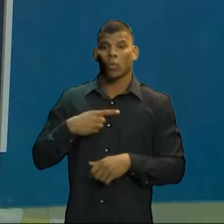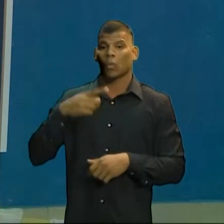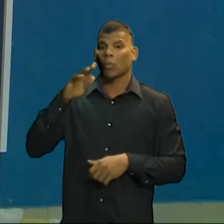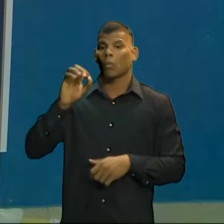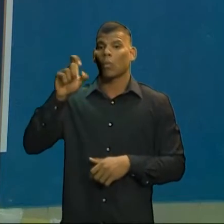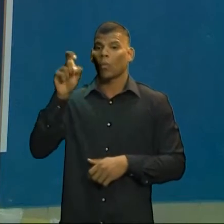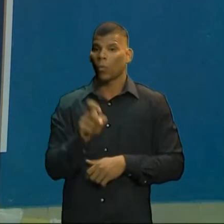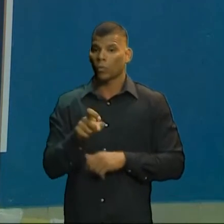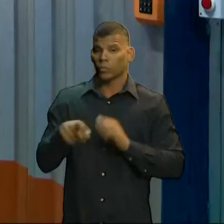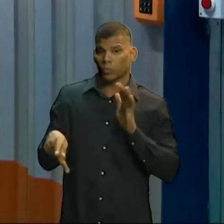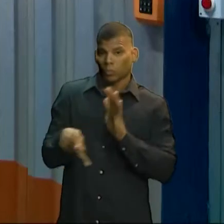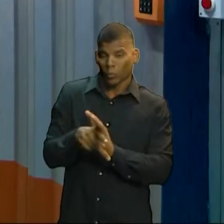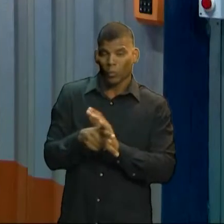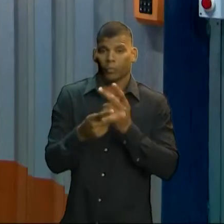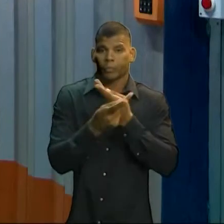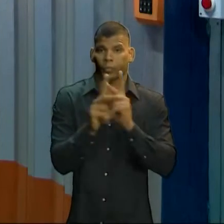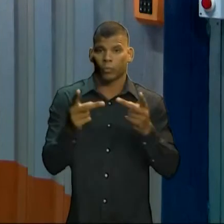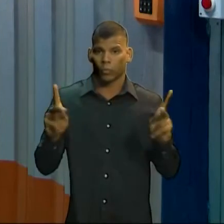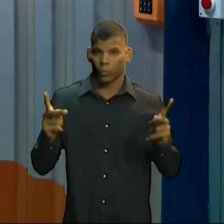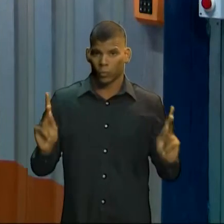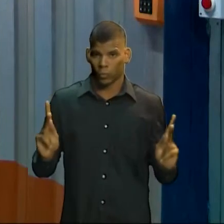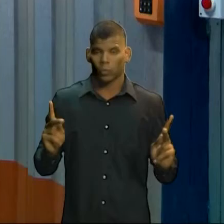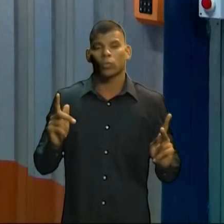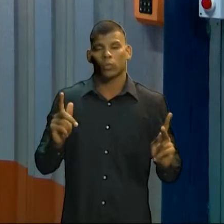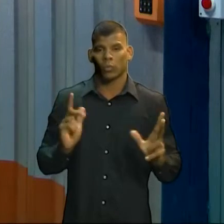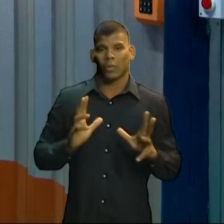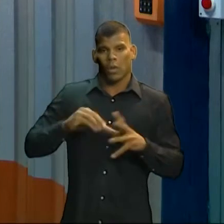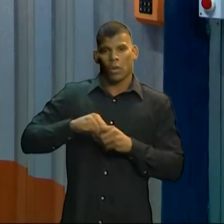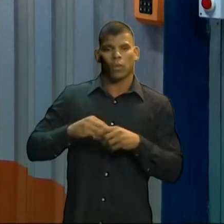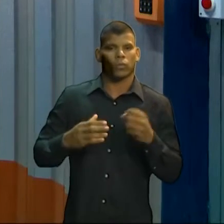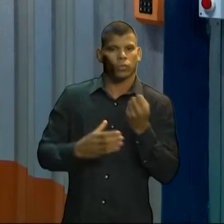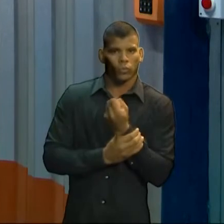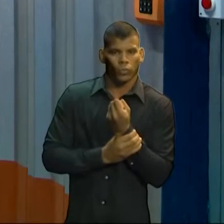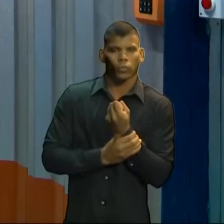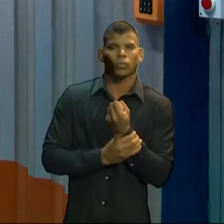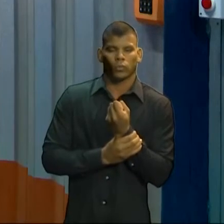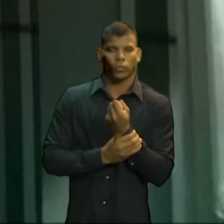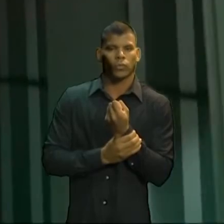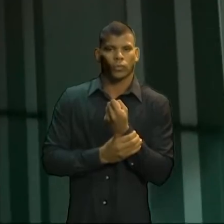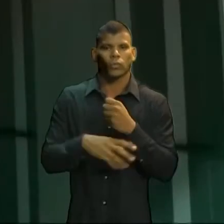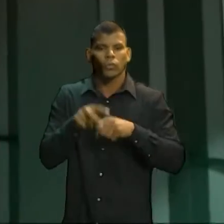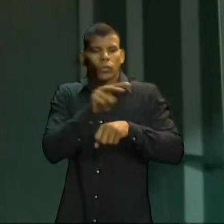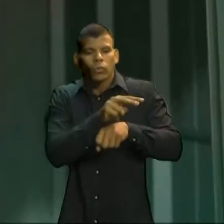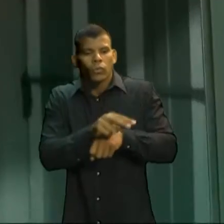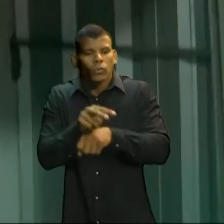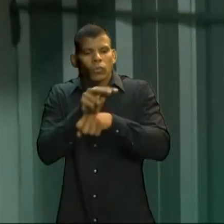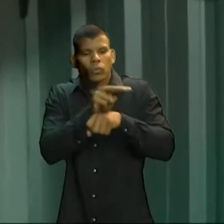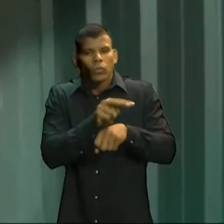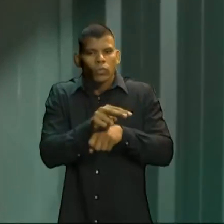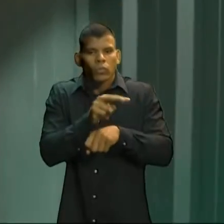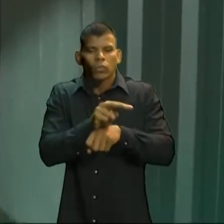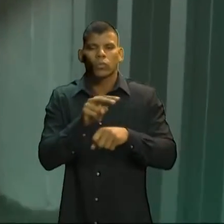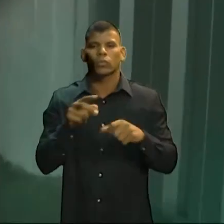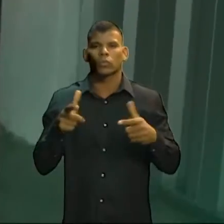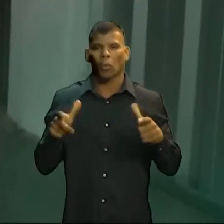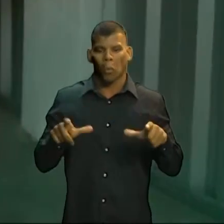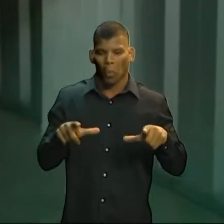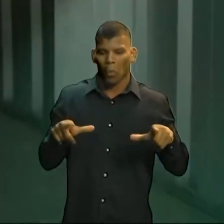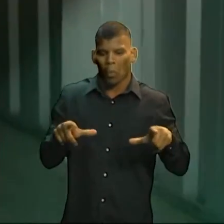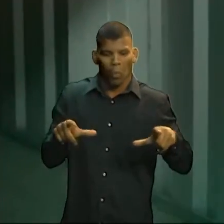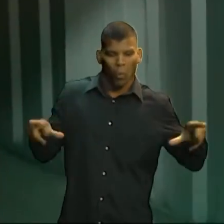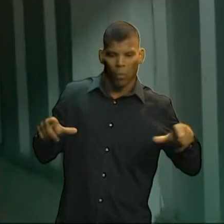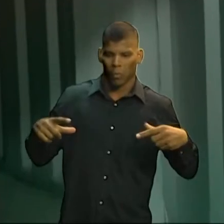metálicos privativos, cada um contando com segurança 24 horas e diferentes metragens, que